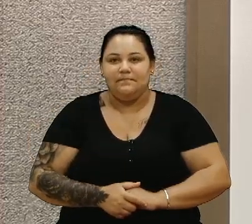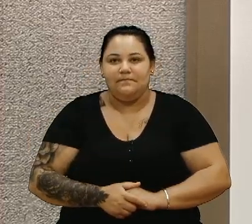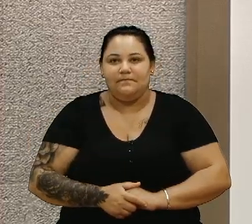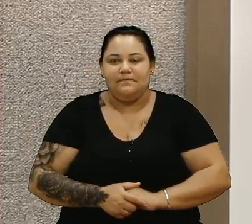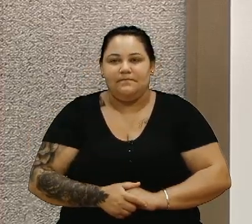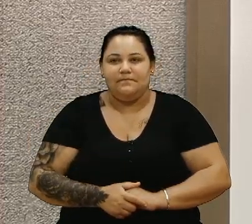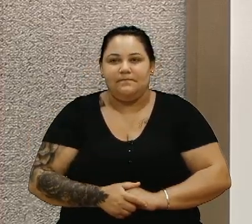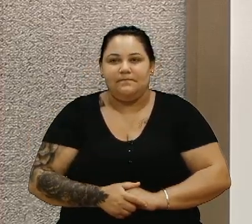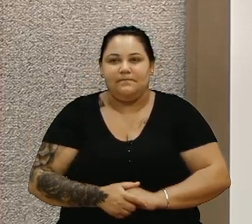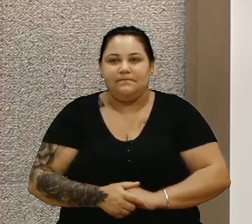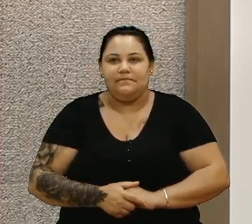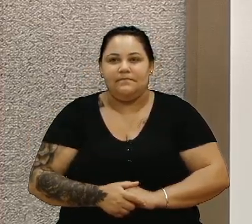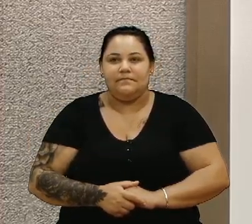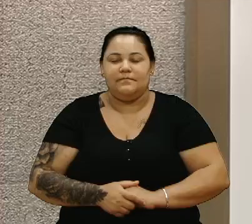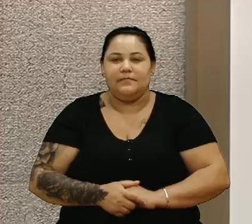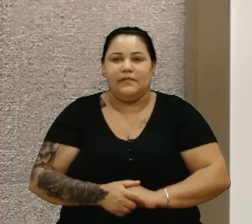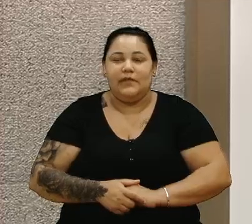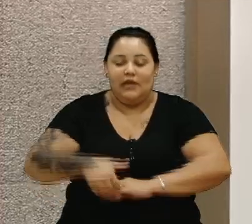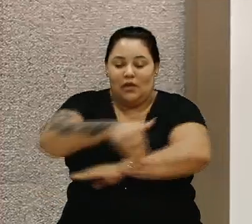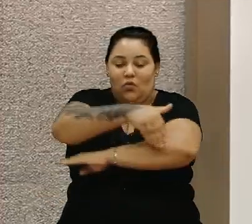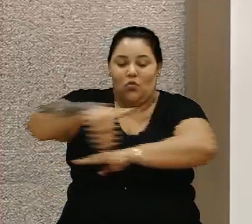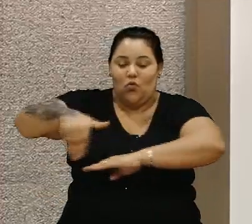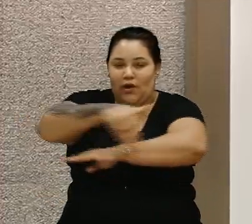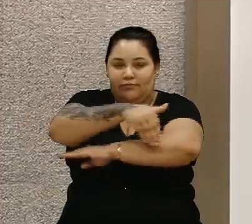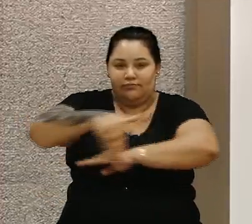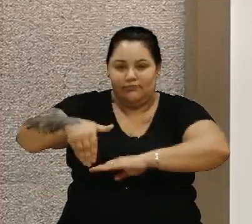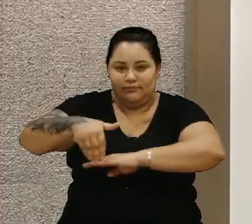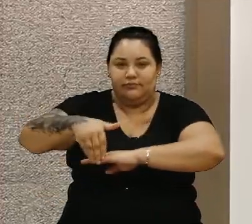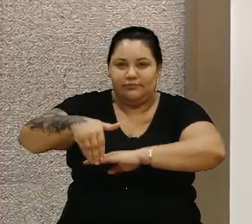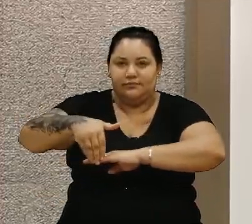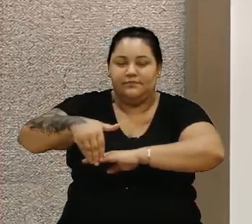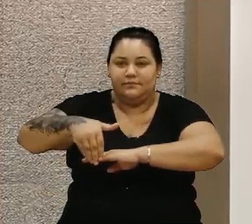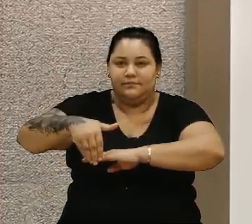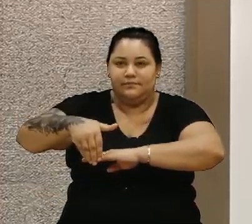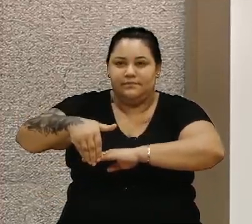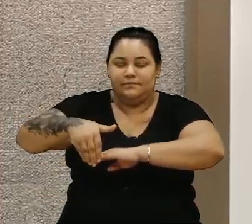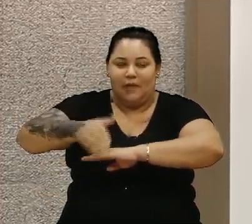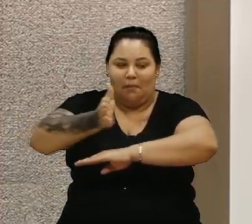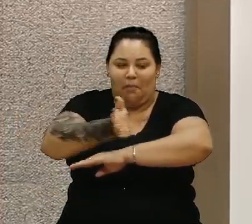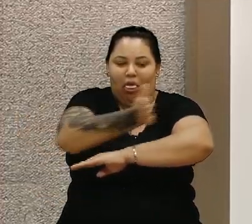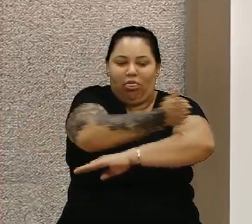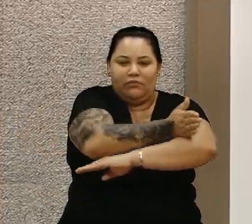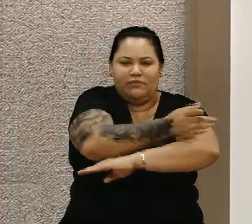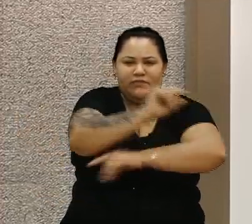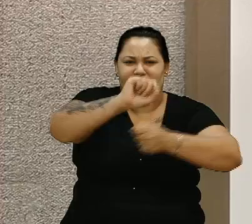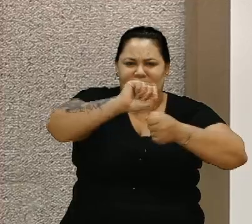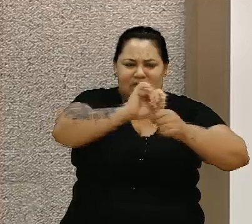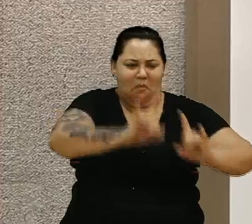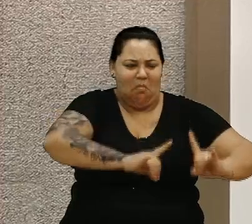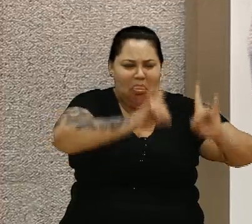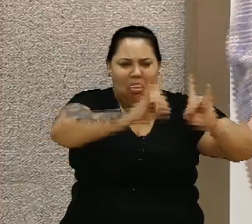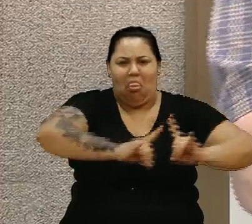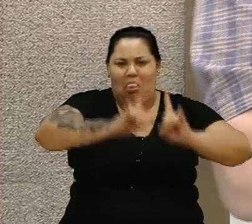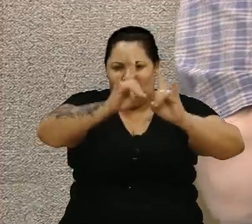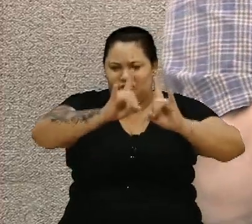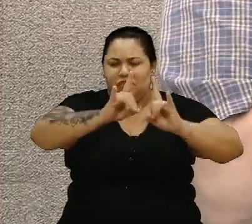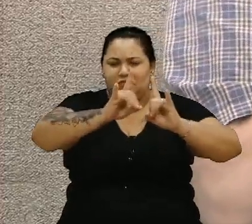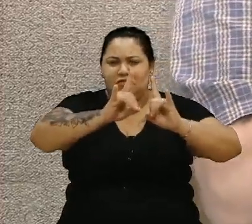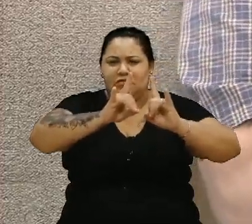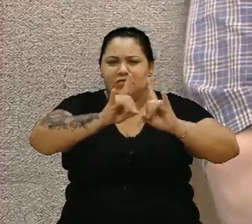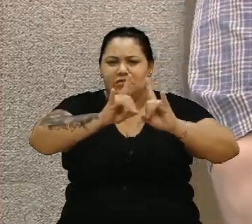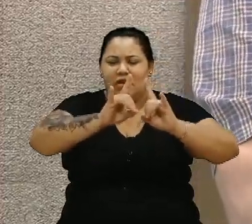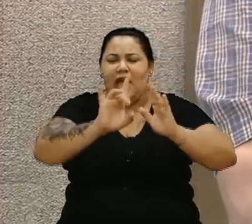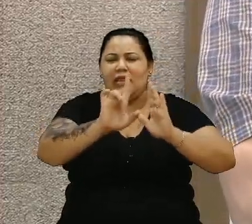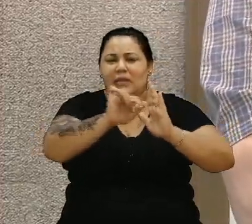pegar da vereador Mário Pesce para a direita, fazer um conglomerado de prédios, né? E a Procuradoria do